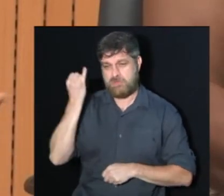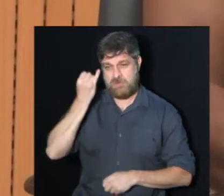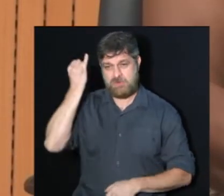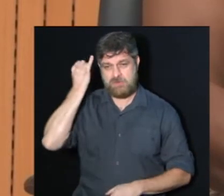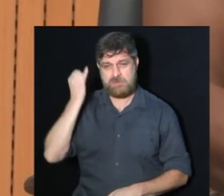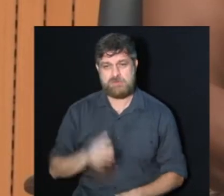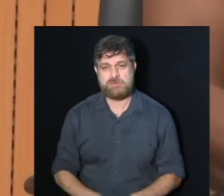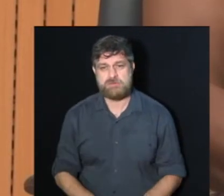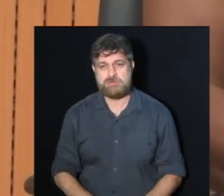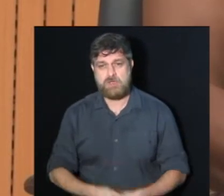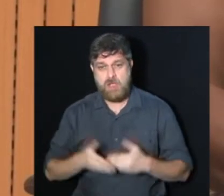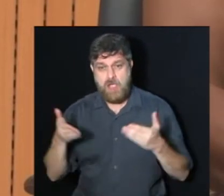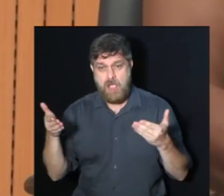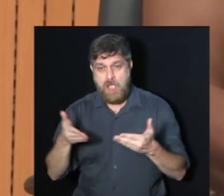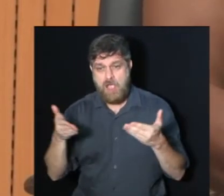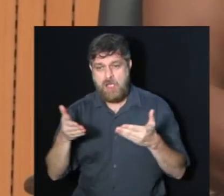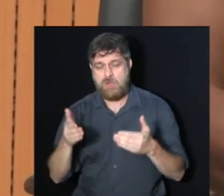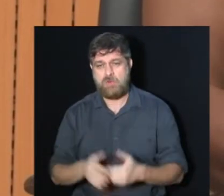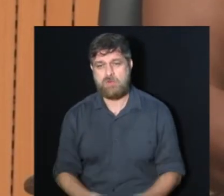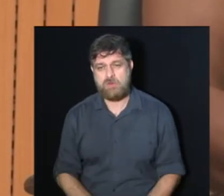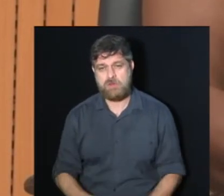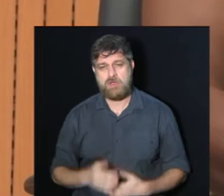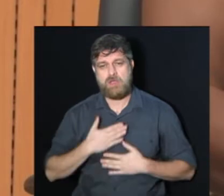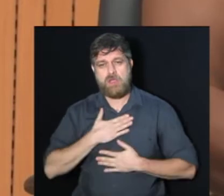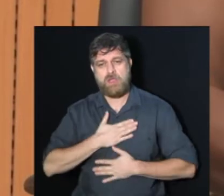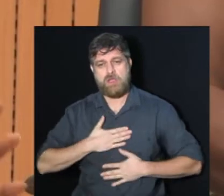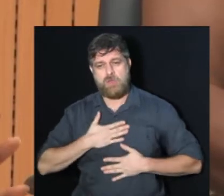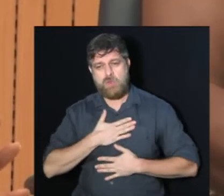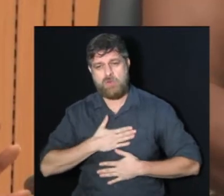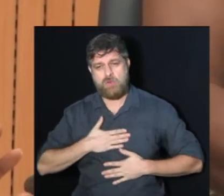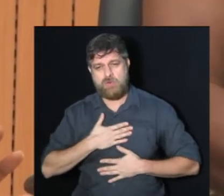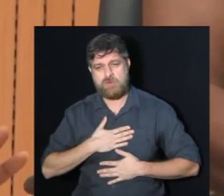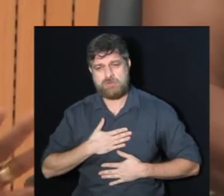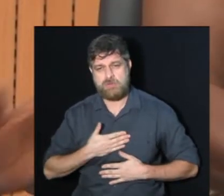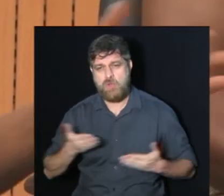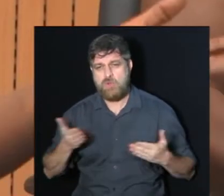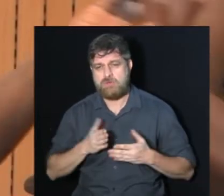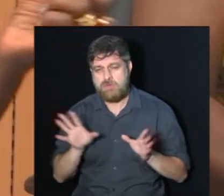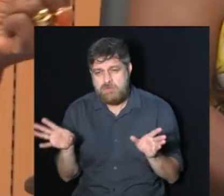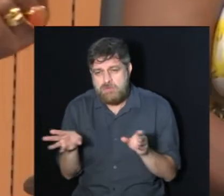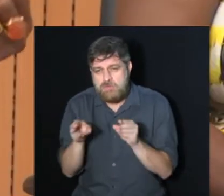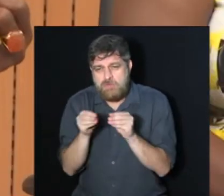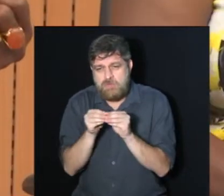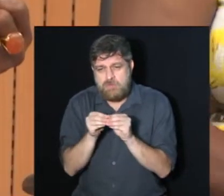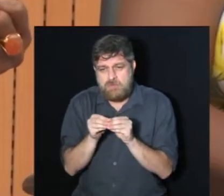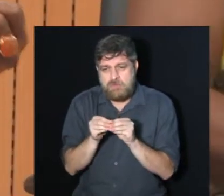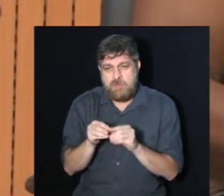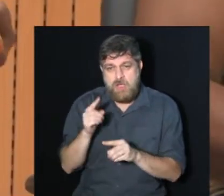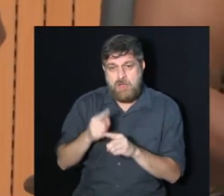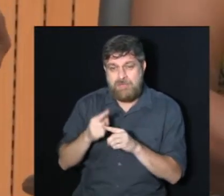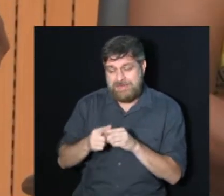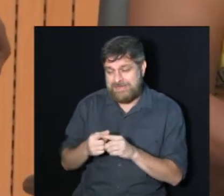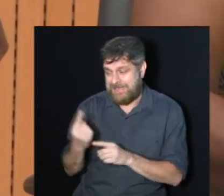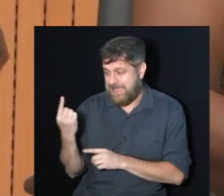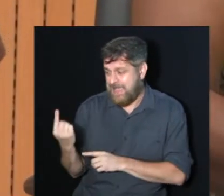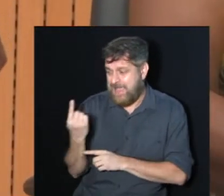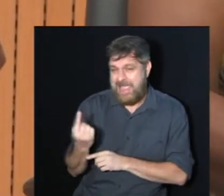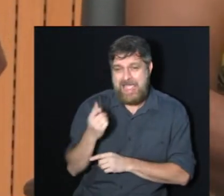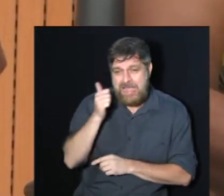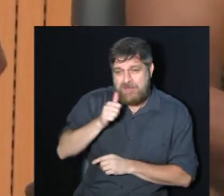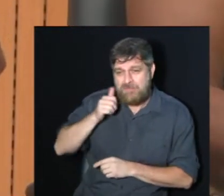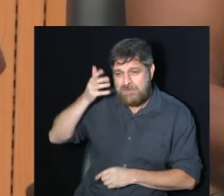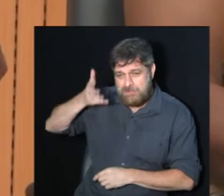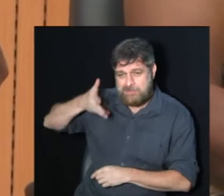que agora eu gosto muito de falar, mas hoje eu vou falar menos, porque elas falaram muito o que eu gostaria de